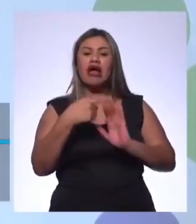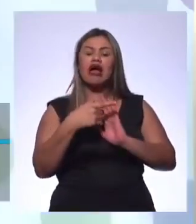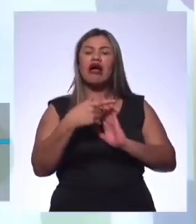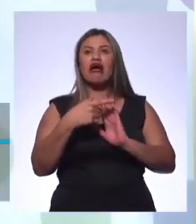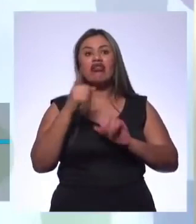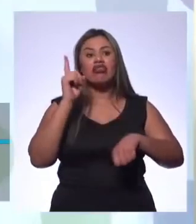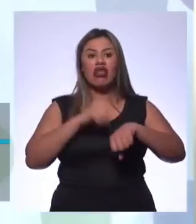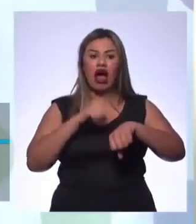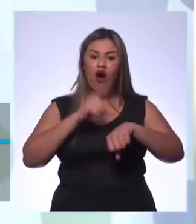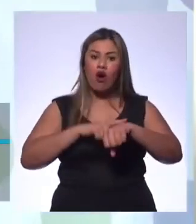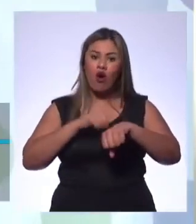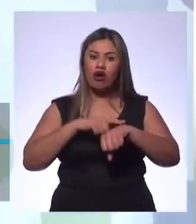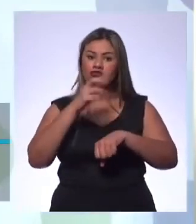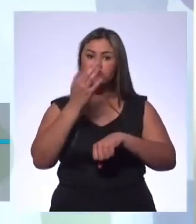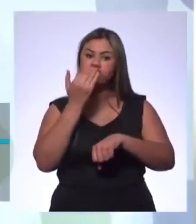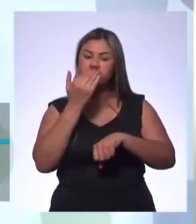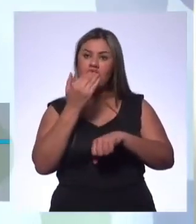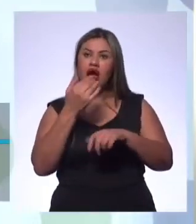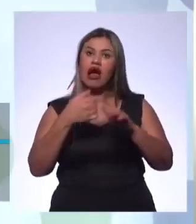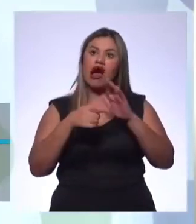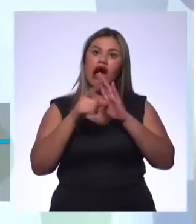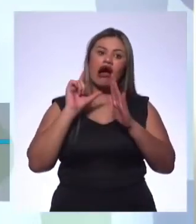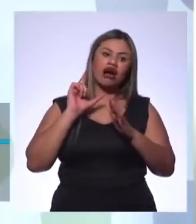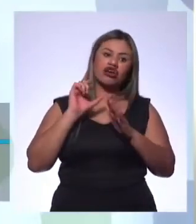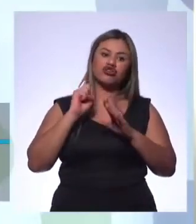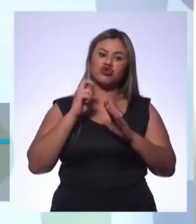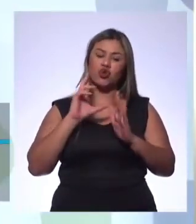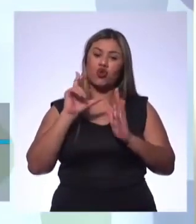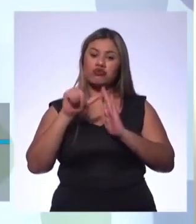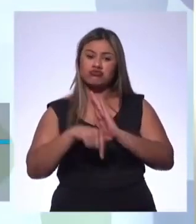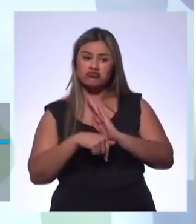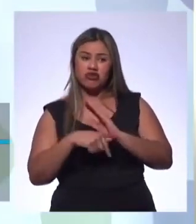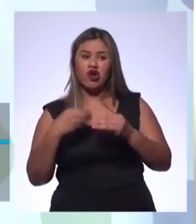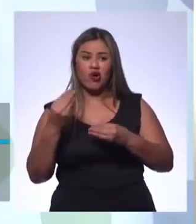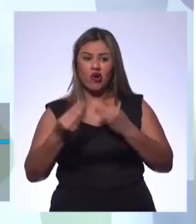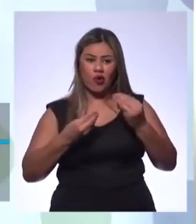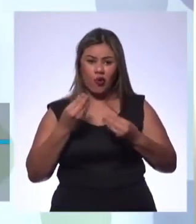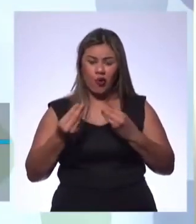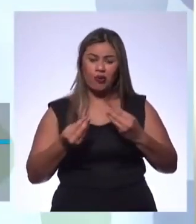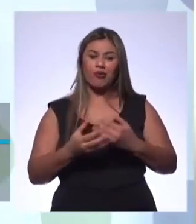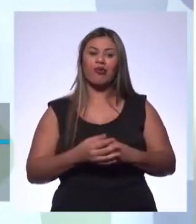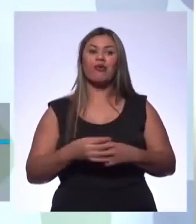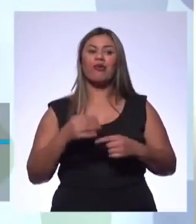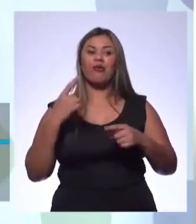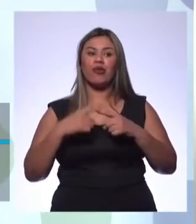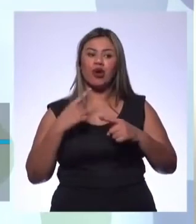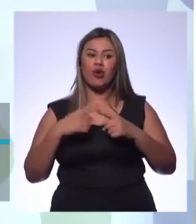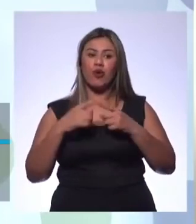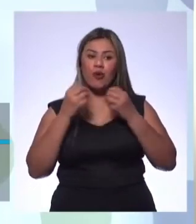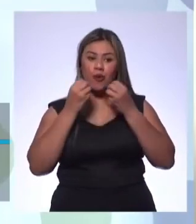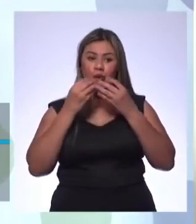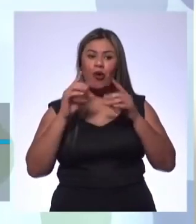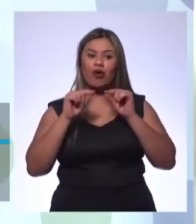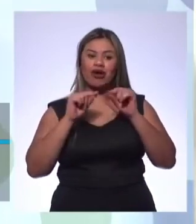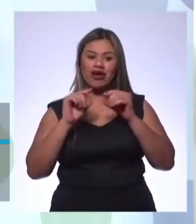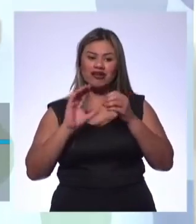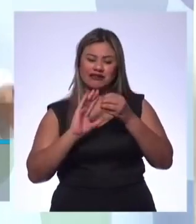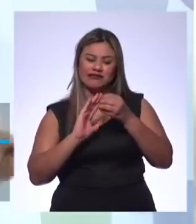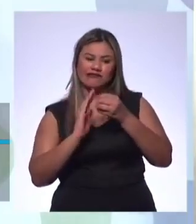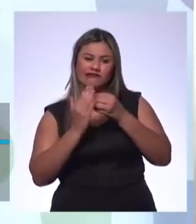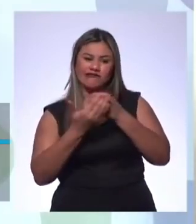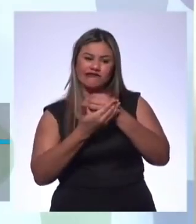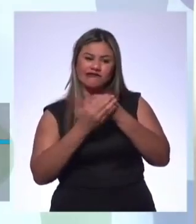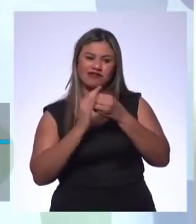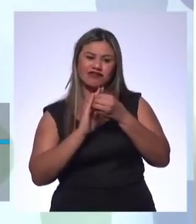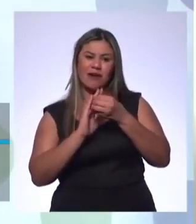aí a gente, quando fala laranja, já tem que ver como é que você come a laranja. Começa por aí, né? Porque a parte boa da laranja é o bagaço, né? Que tá cheio de